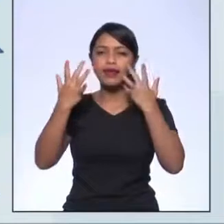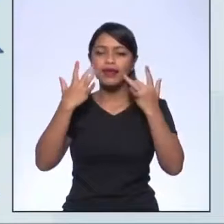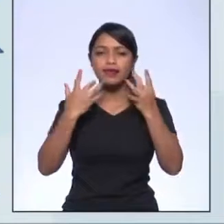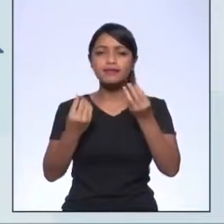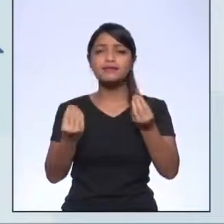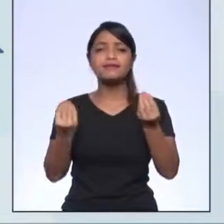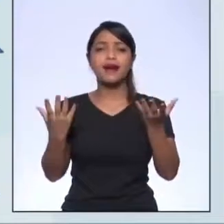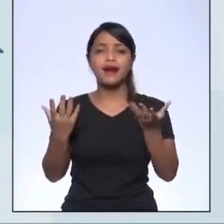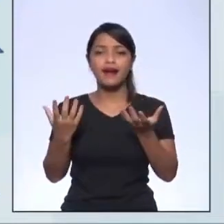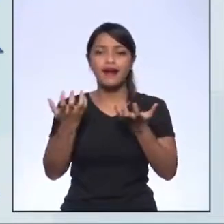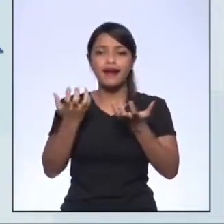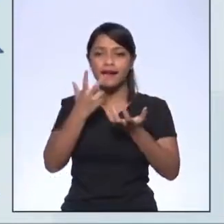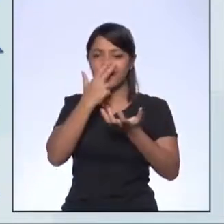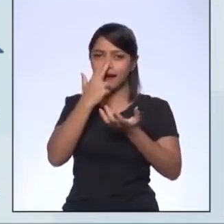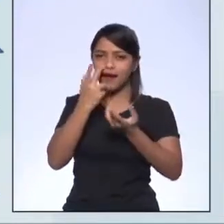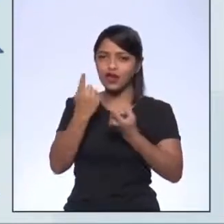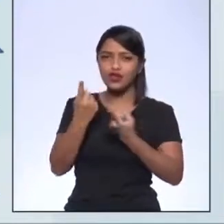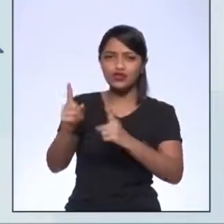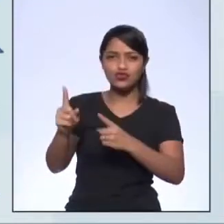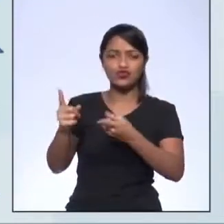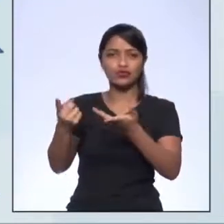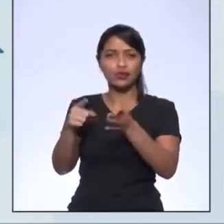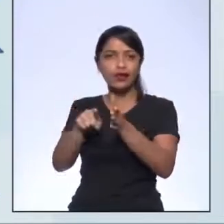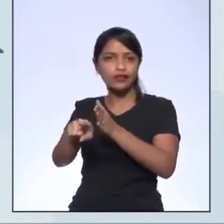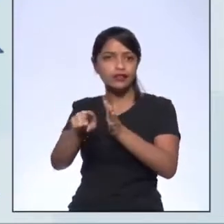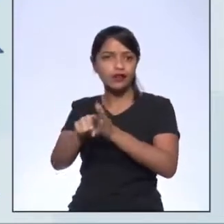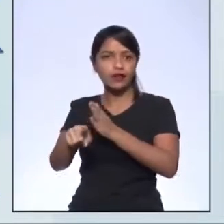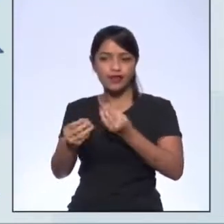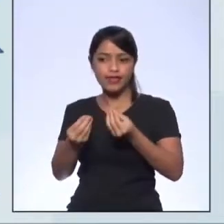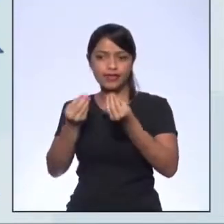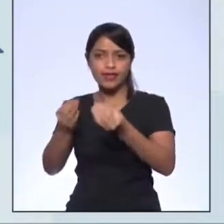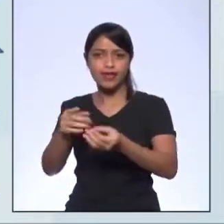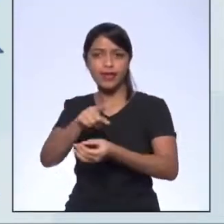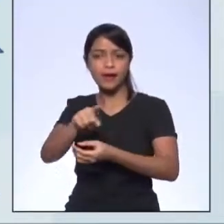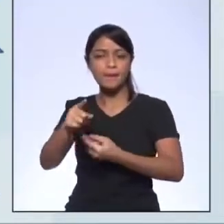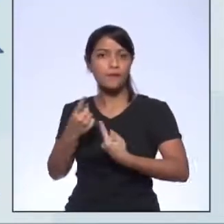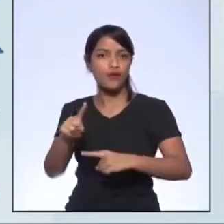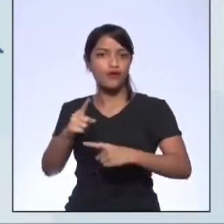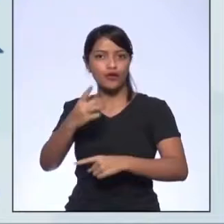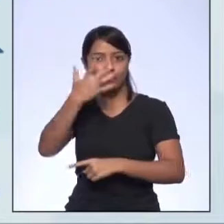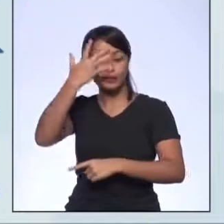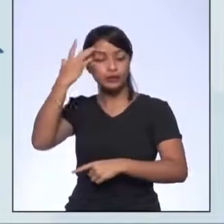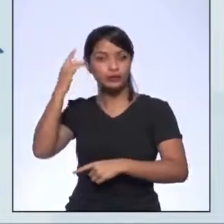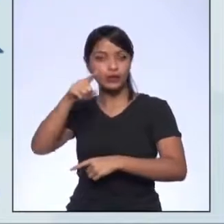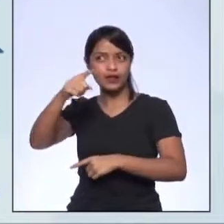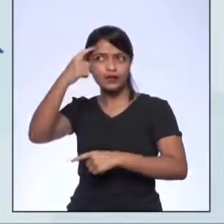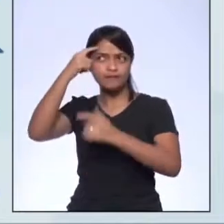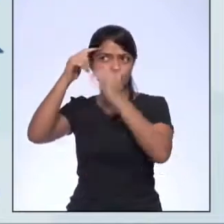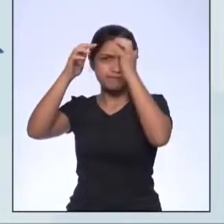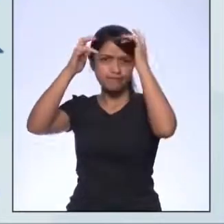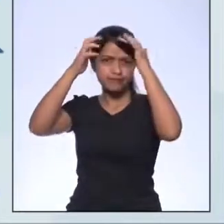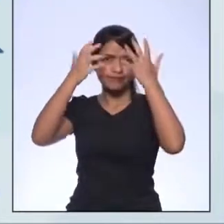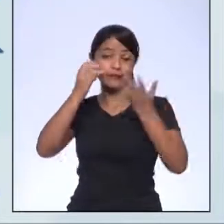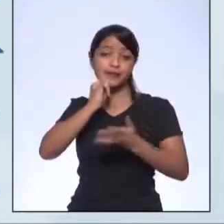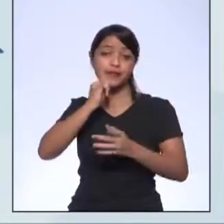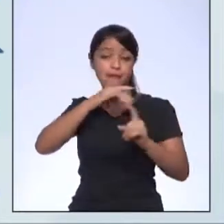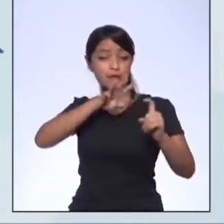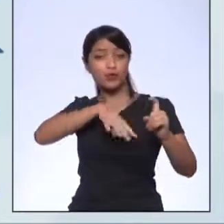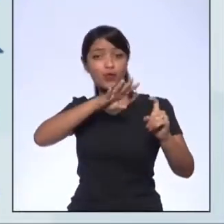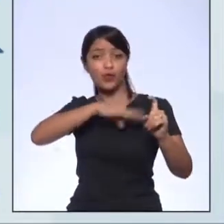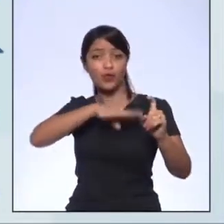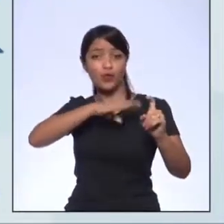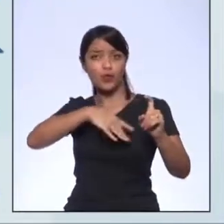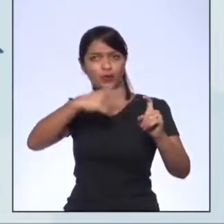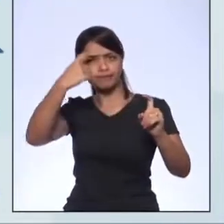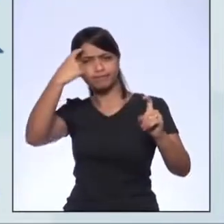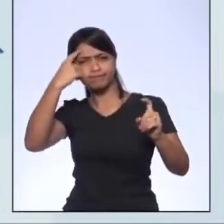algumas estruturas, fazer alguns pensamentos filosóficos acerca até da própria mitologia. Lembrando que os filósofos